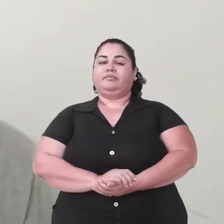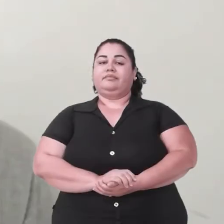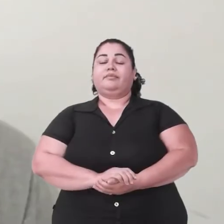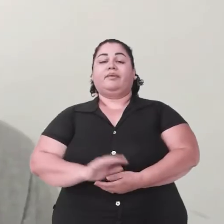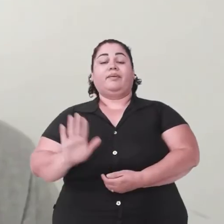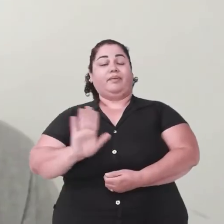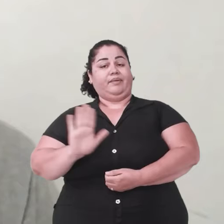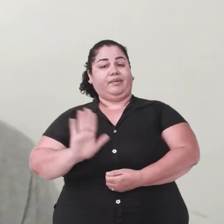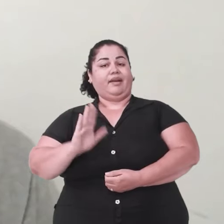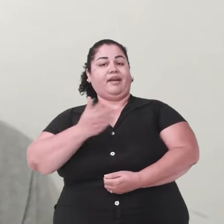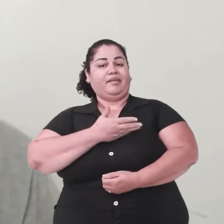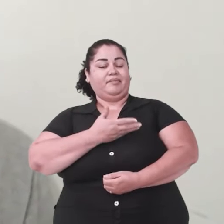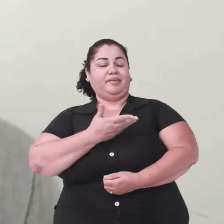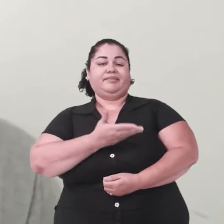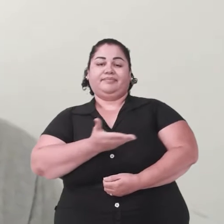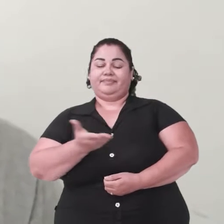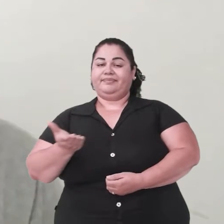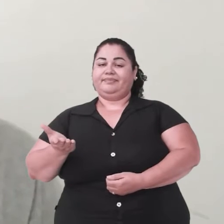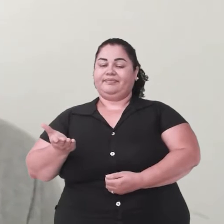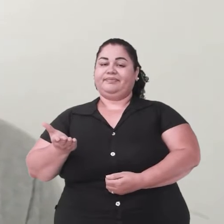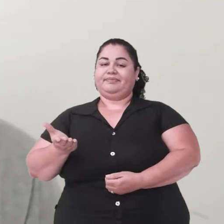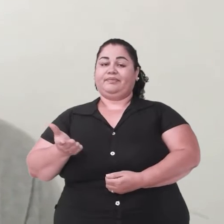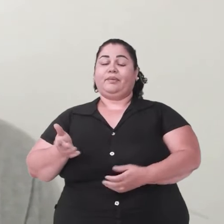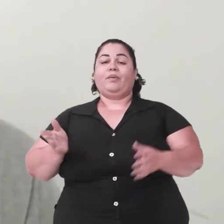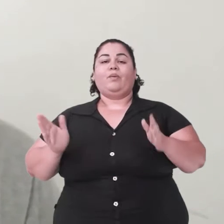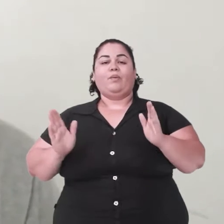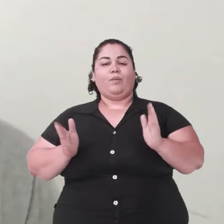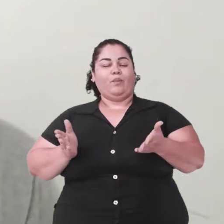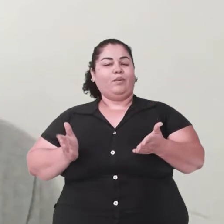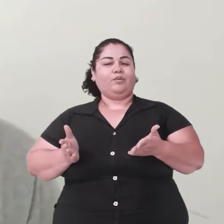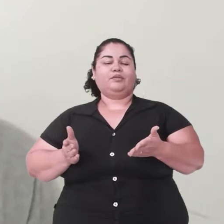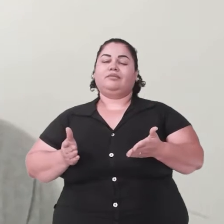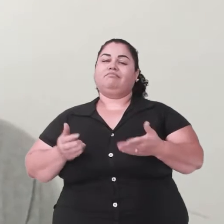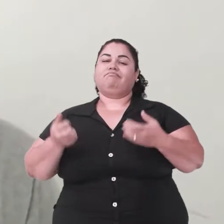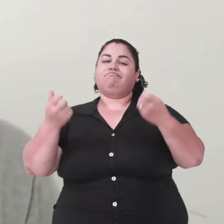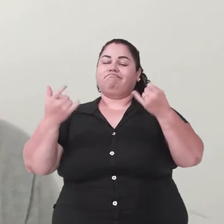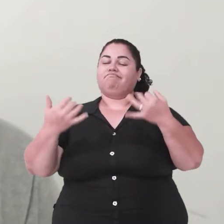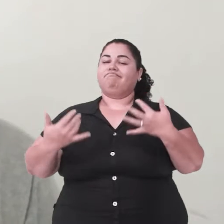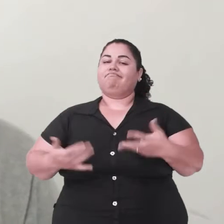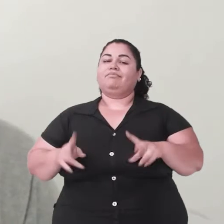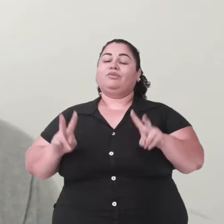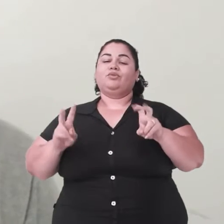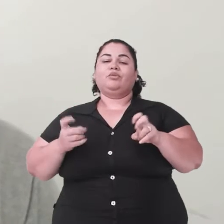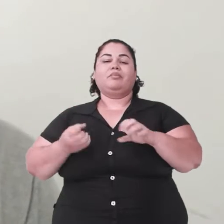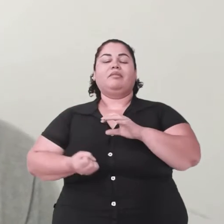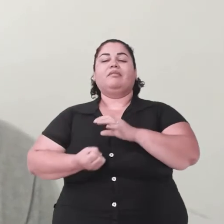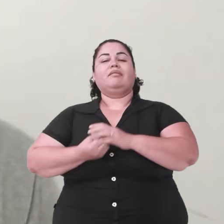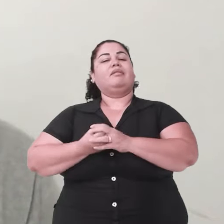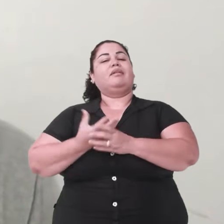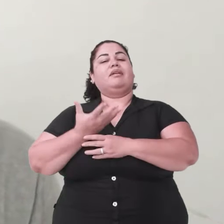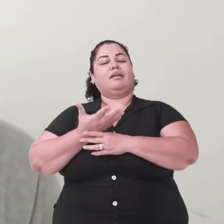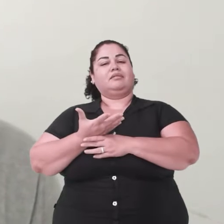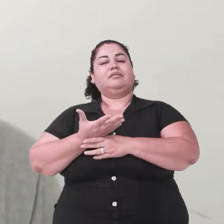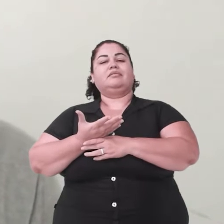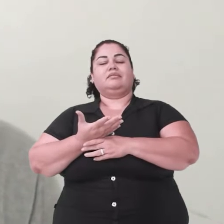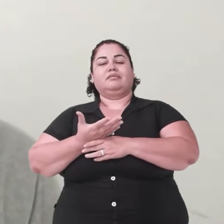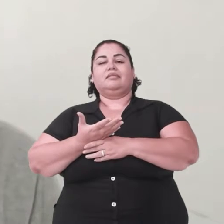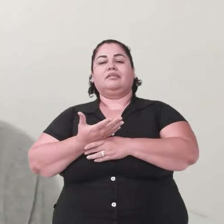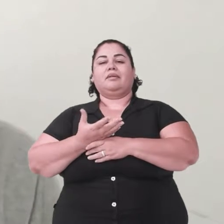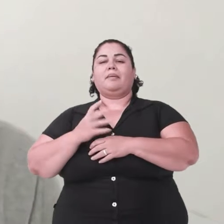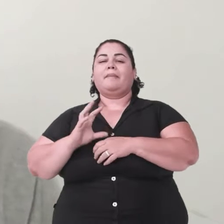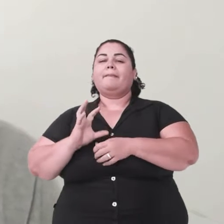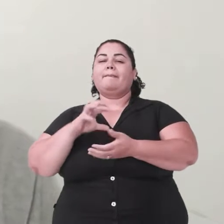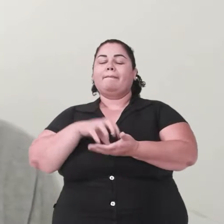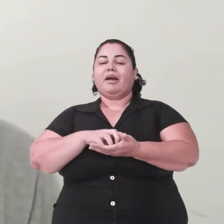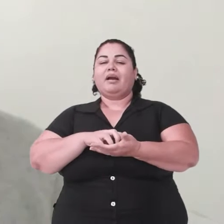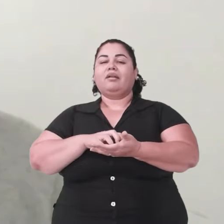Olá, amigos, amigas. Hoje vamos falar sobre a criação de marcos temporais